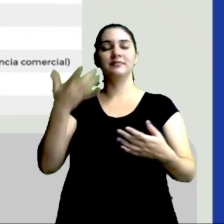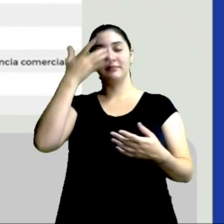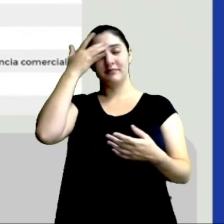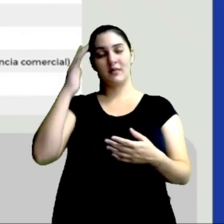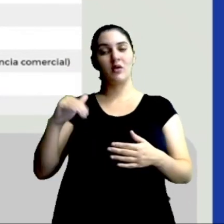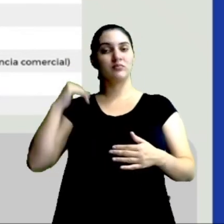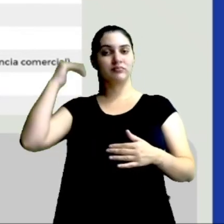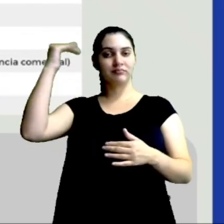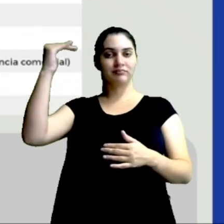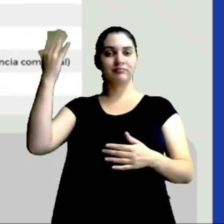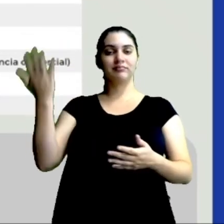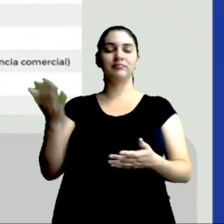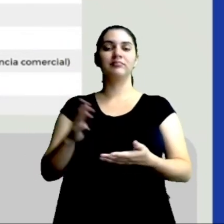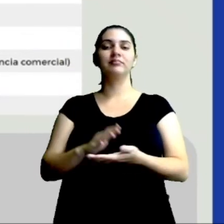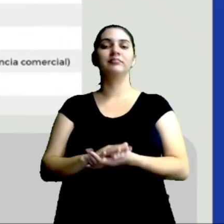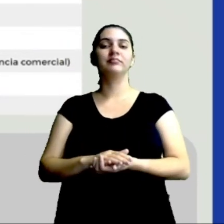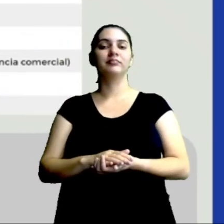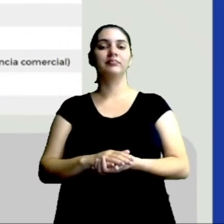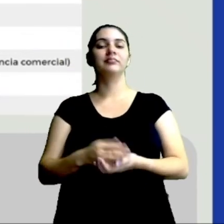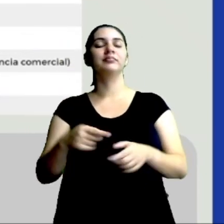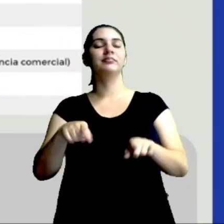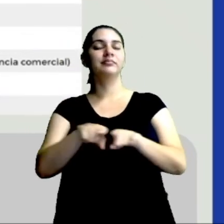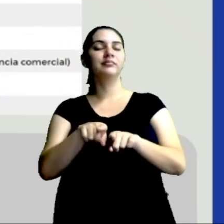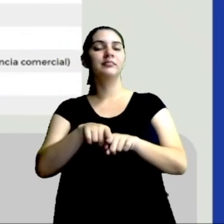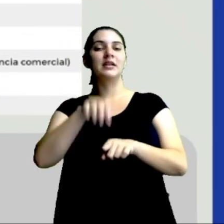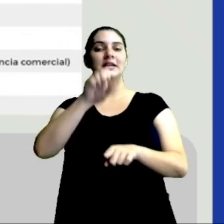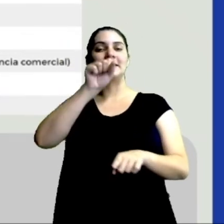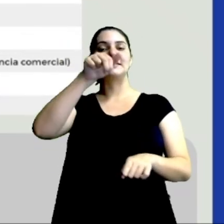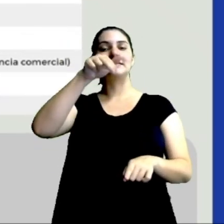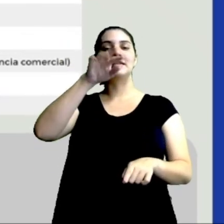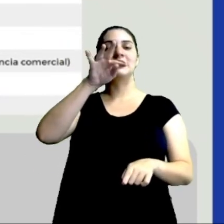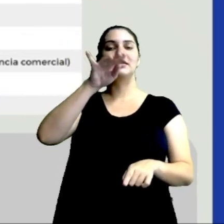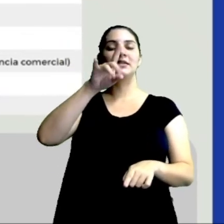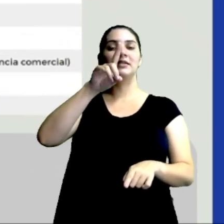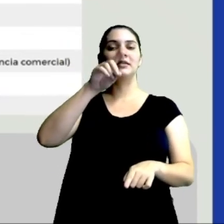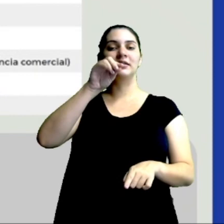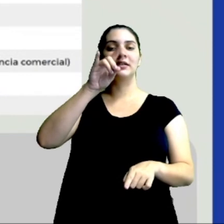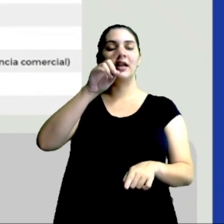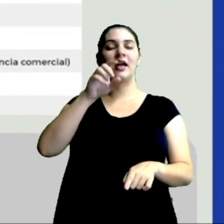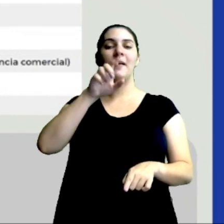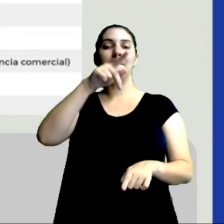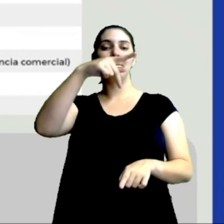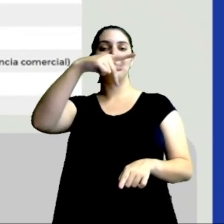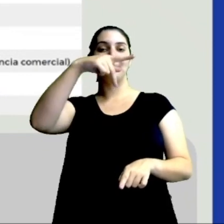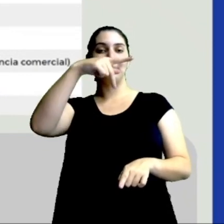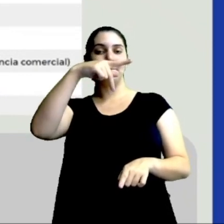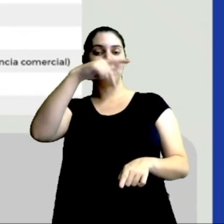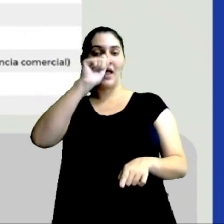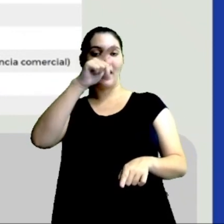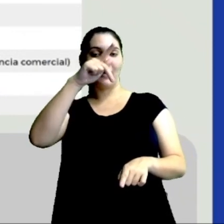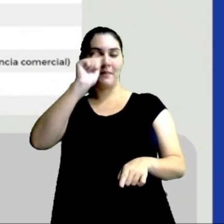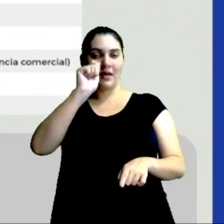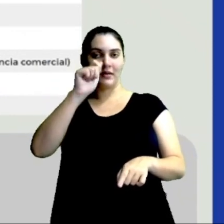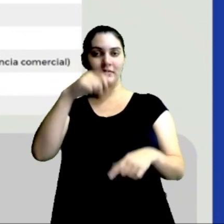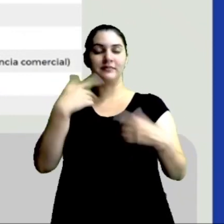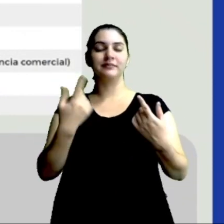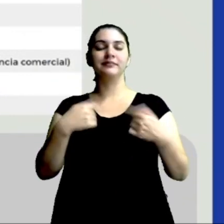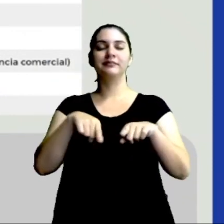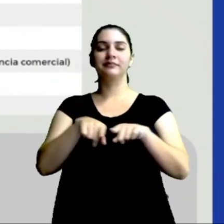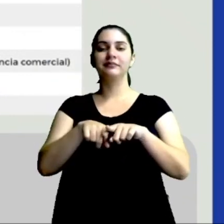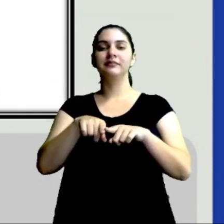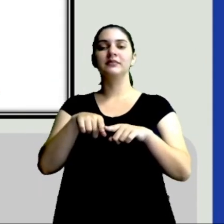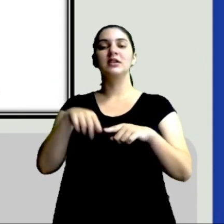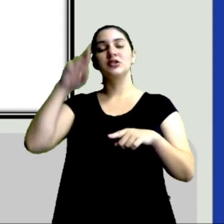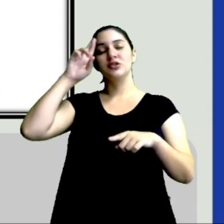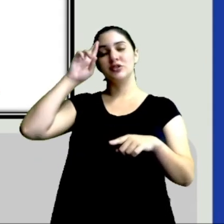na correspondência comercial. Vossa Santidade, para o Papa. Senhor, Senhora, um tratamento respeitoso em geral.